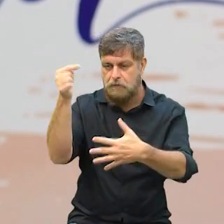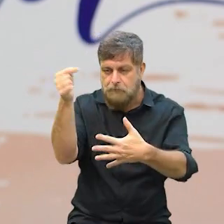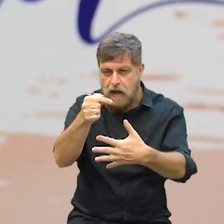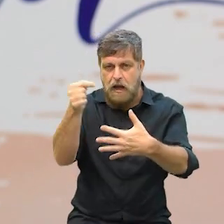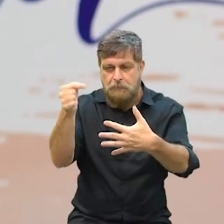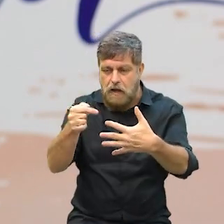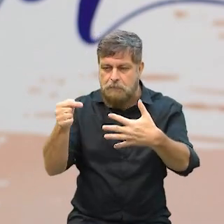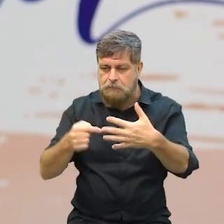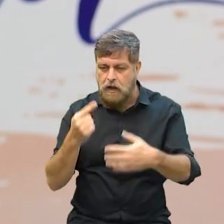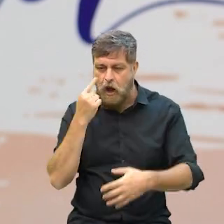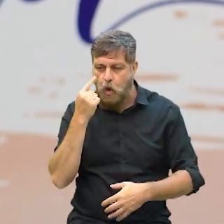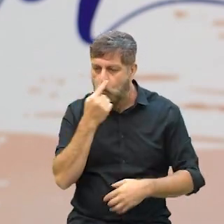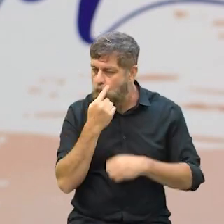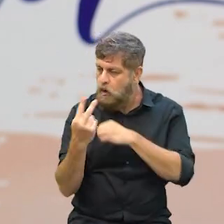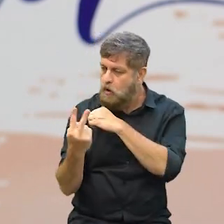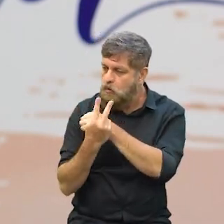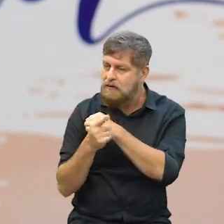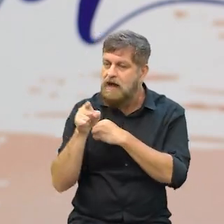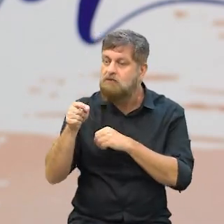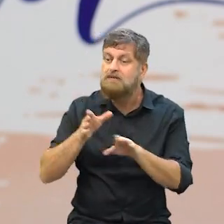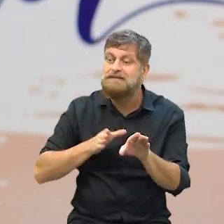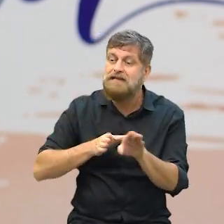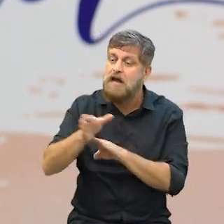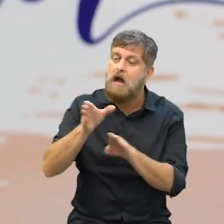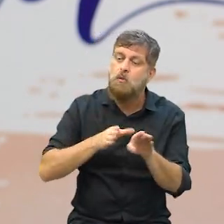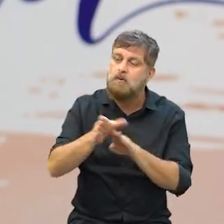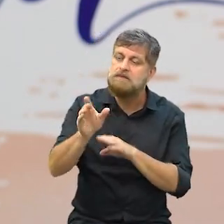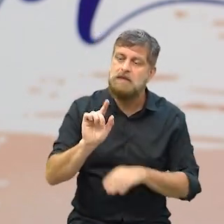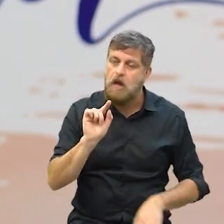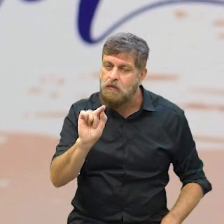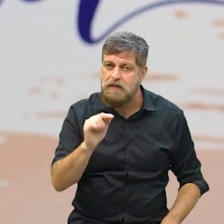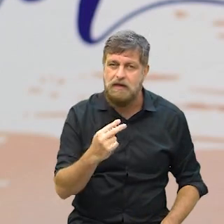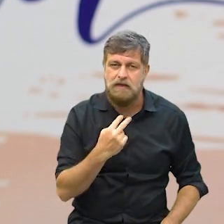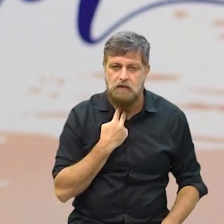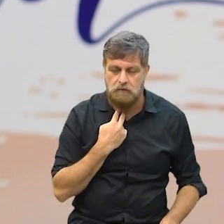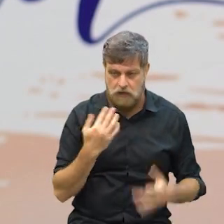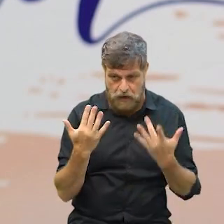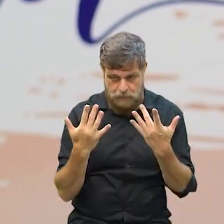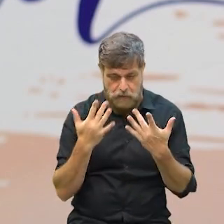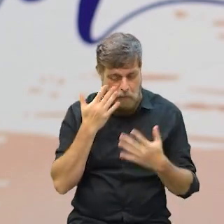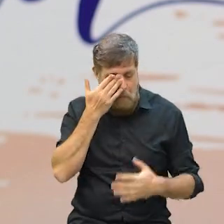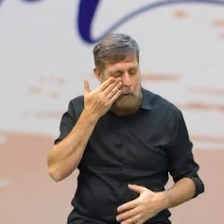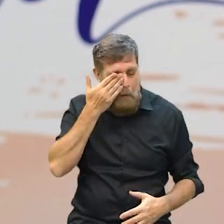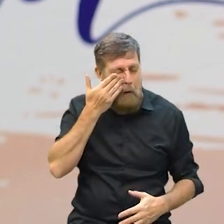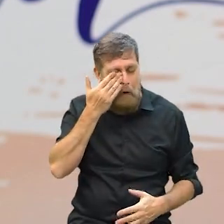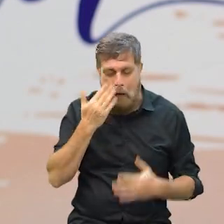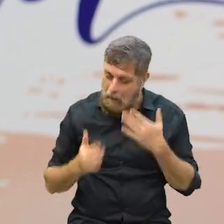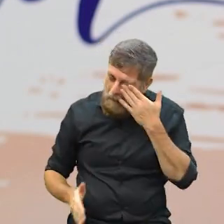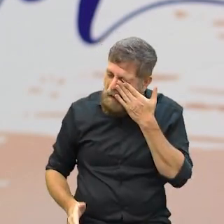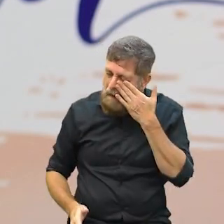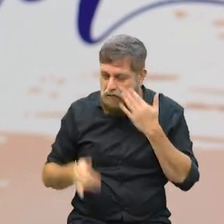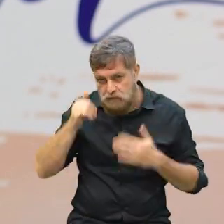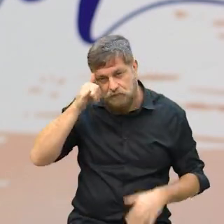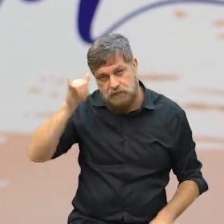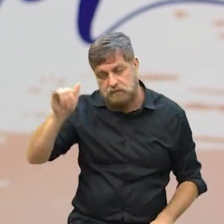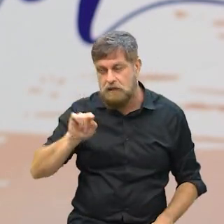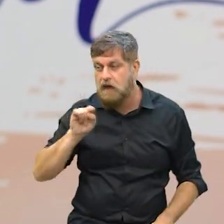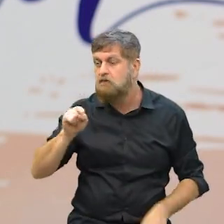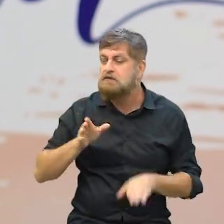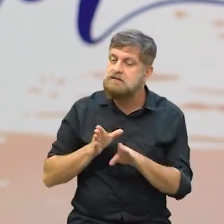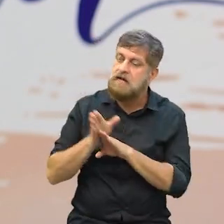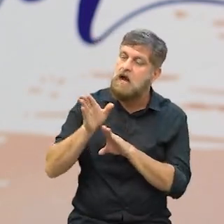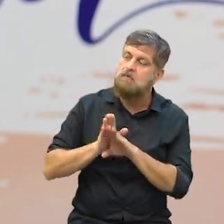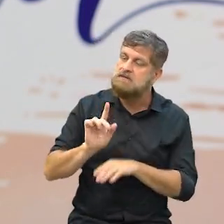precisa ter com os nossos olhos, qual que é a sua orientação? Não ficar colocando a mão nos olhos, não ficar coçando, o que que